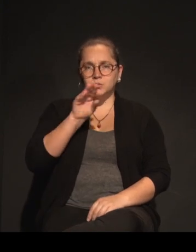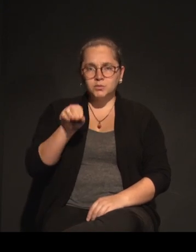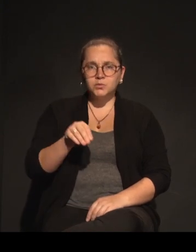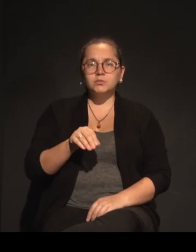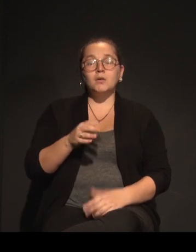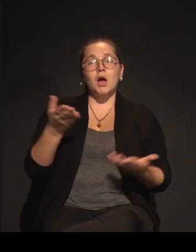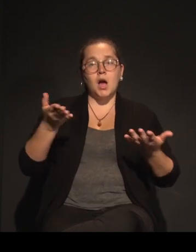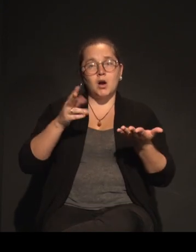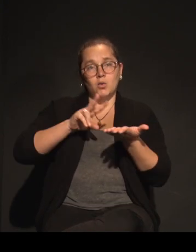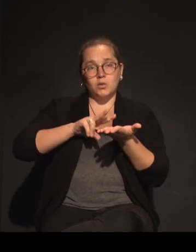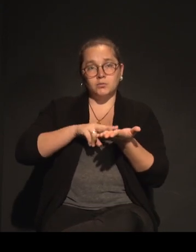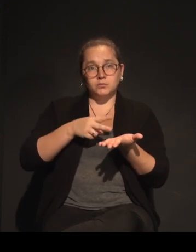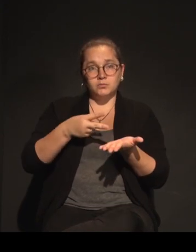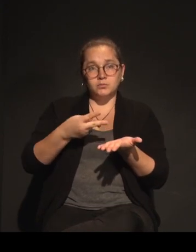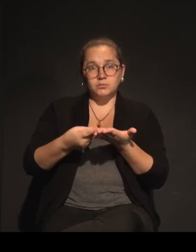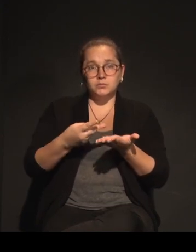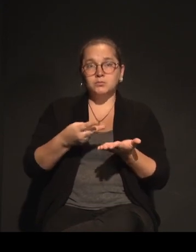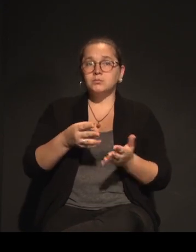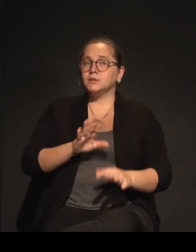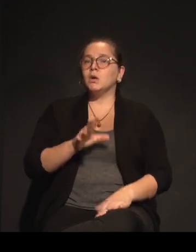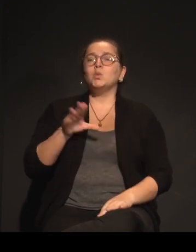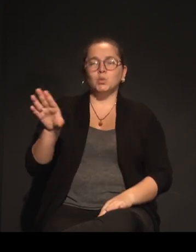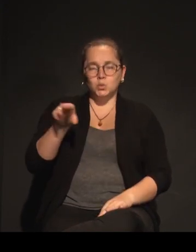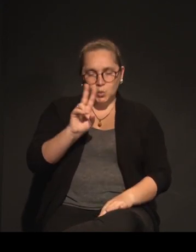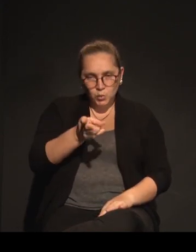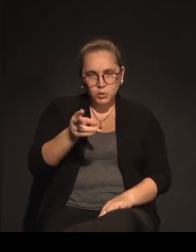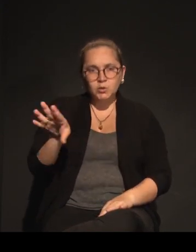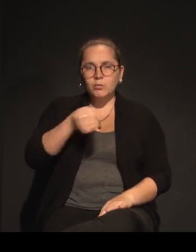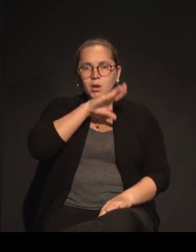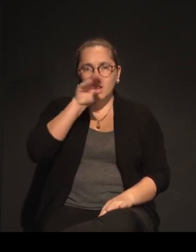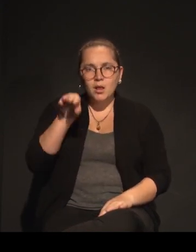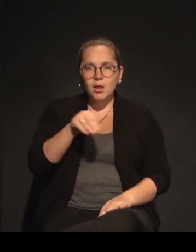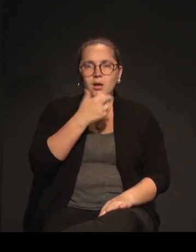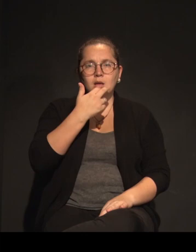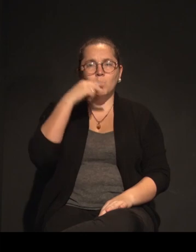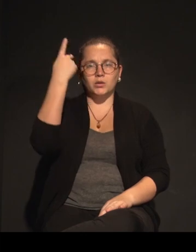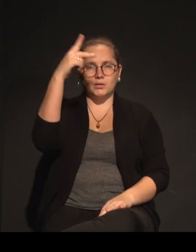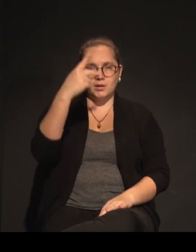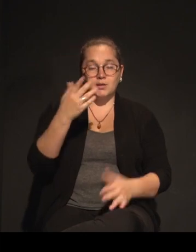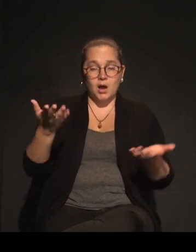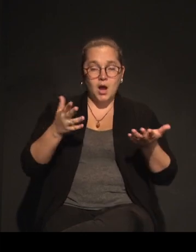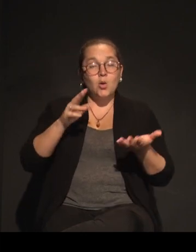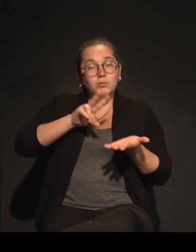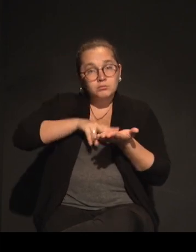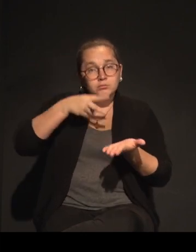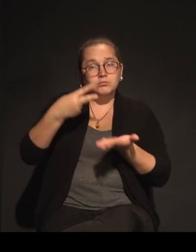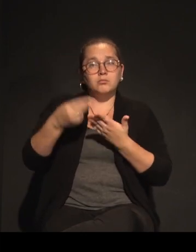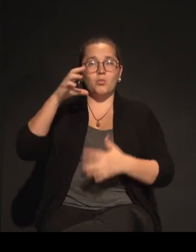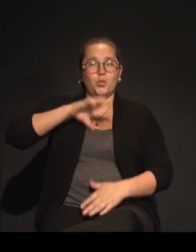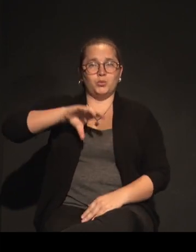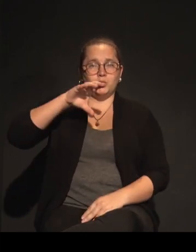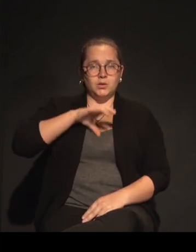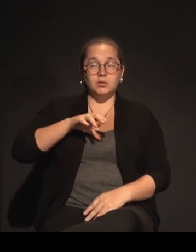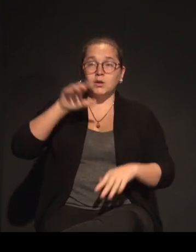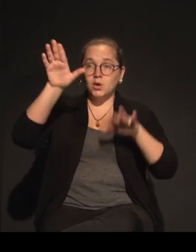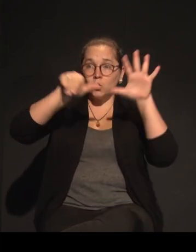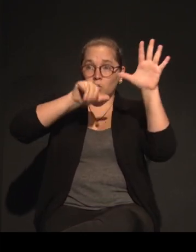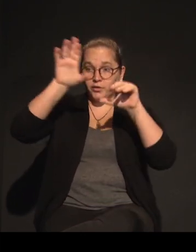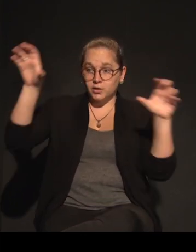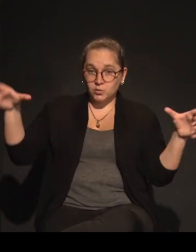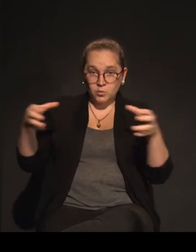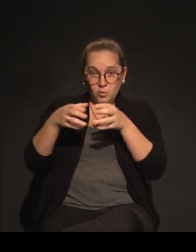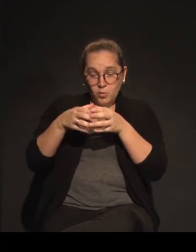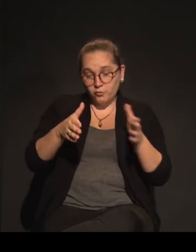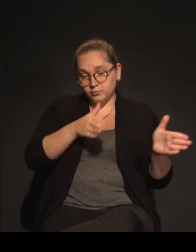rodrigo lemos cenas convidando todos os povos do meu lado